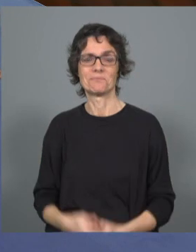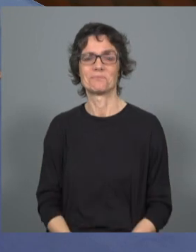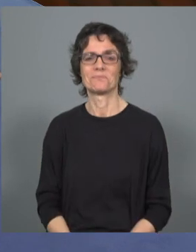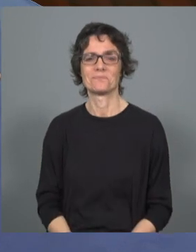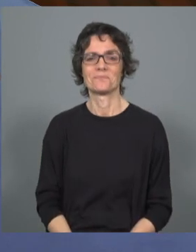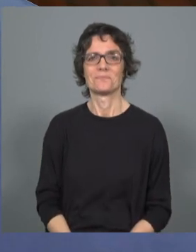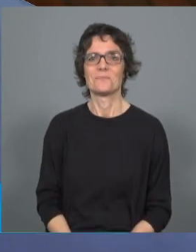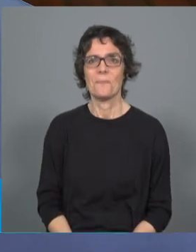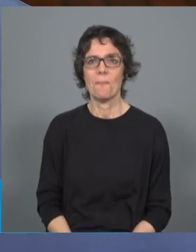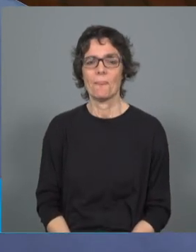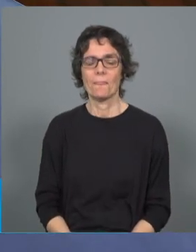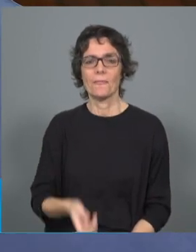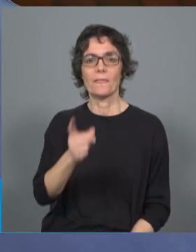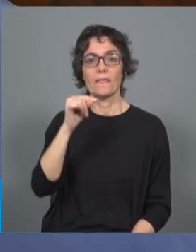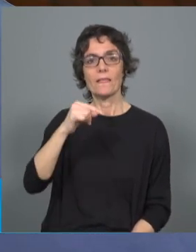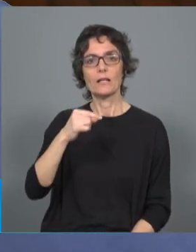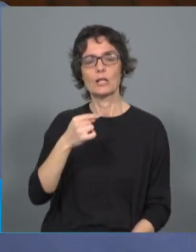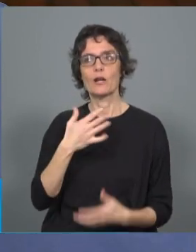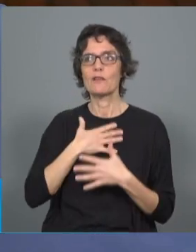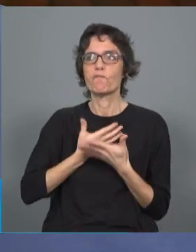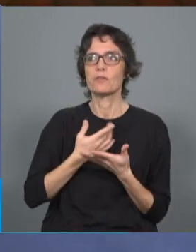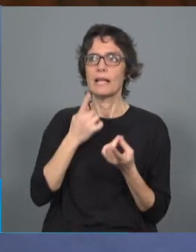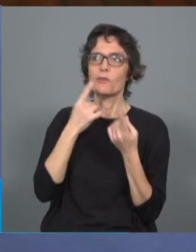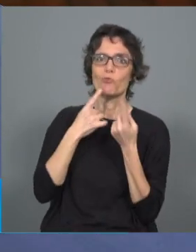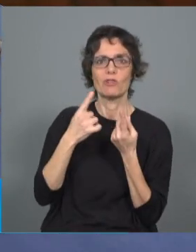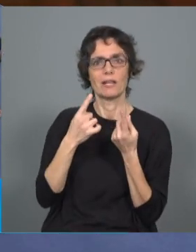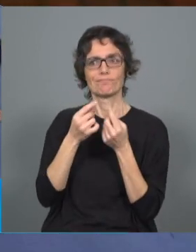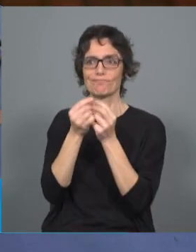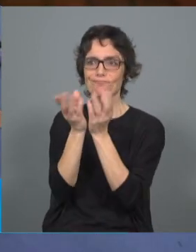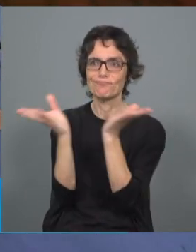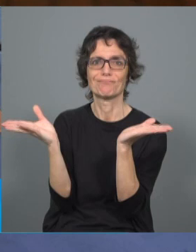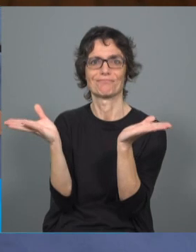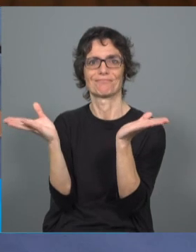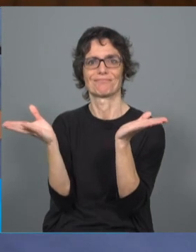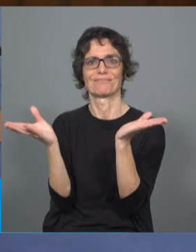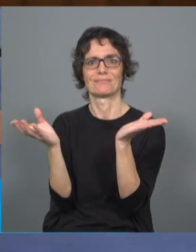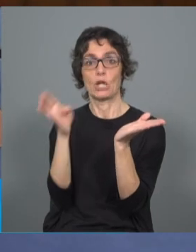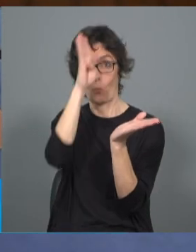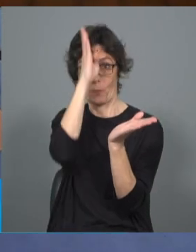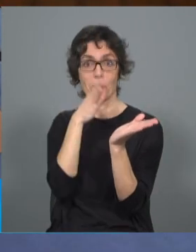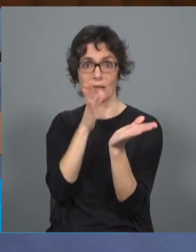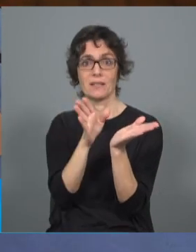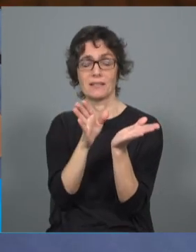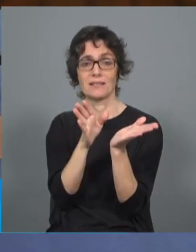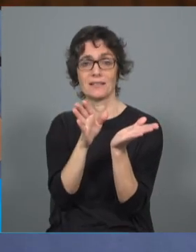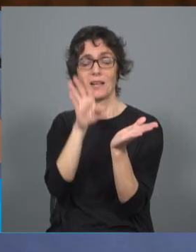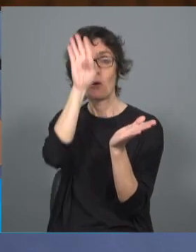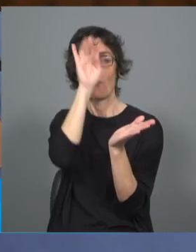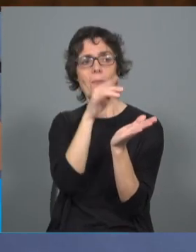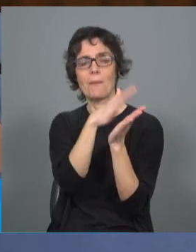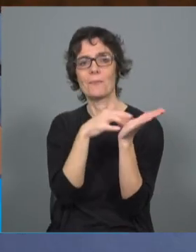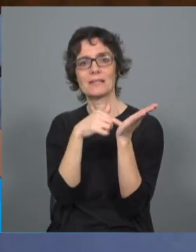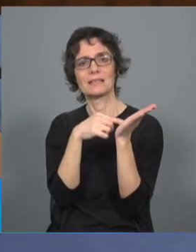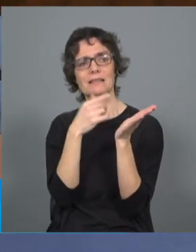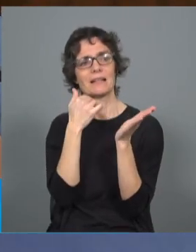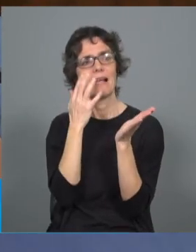de facto, o abrir o diálogo, que de facto o Papa tem sido muito coerente nisto, não é? O ir às fronteiras,